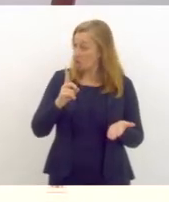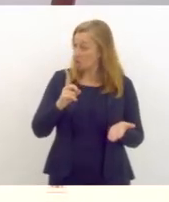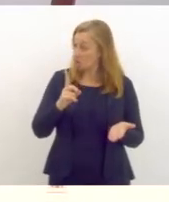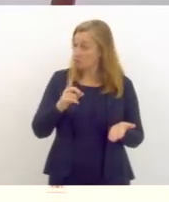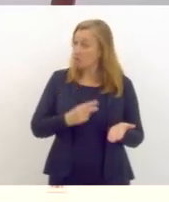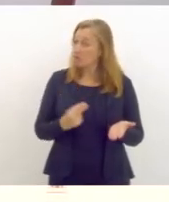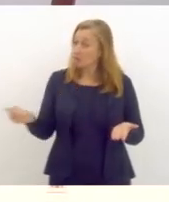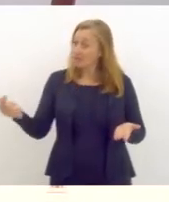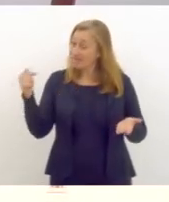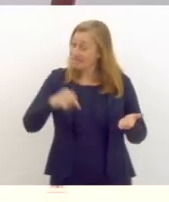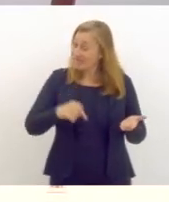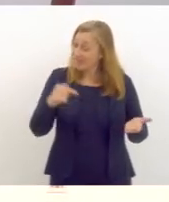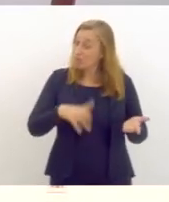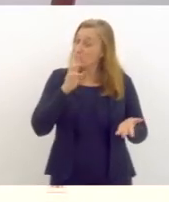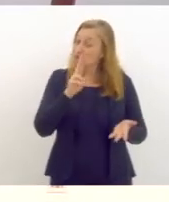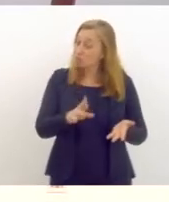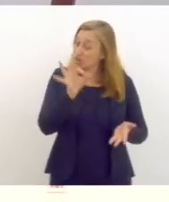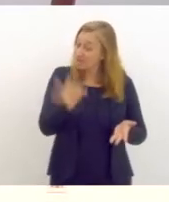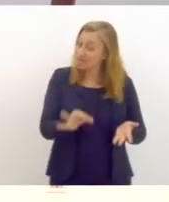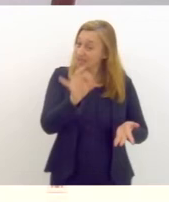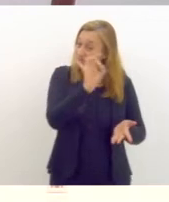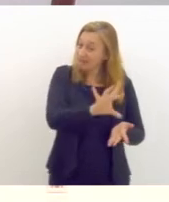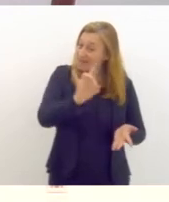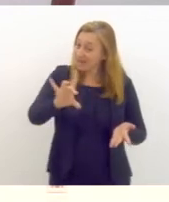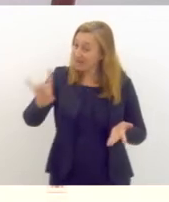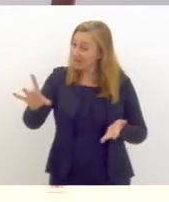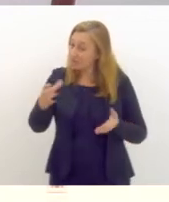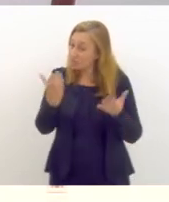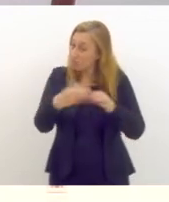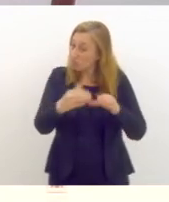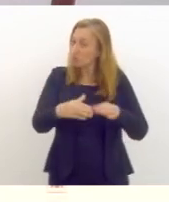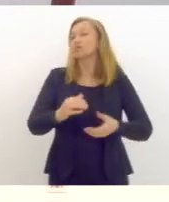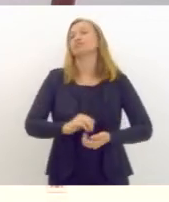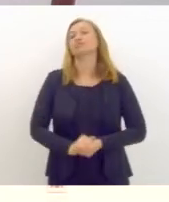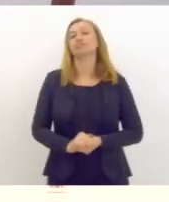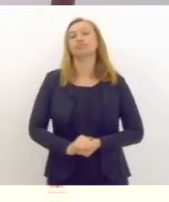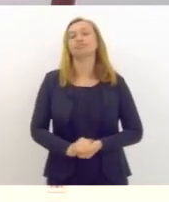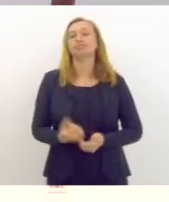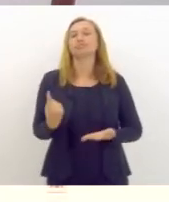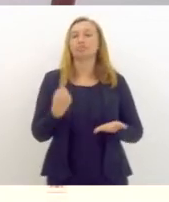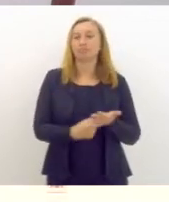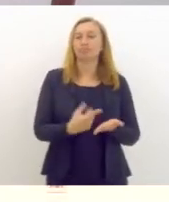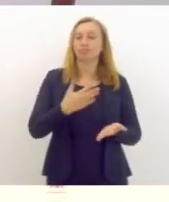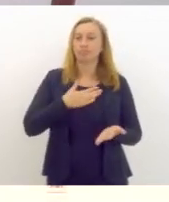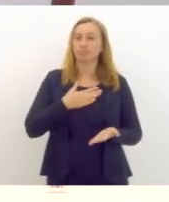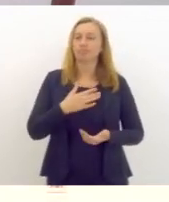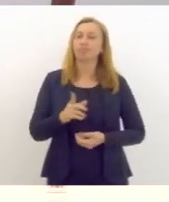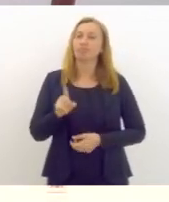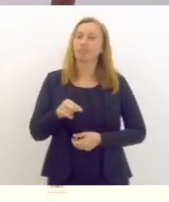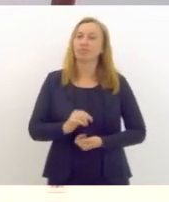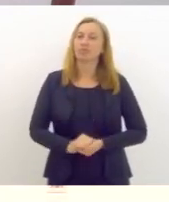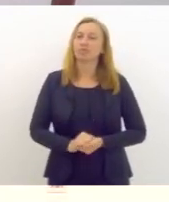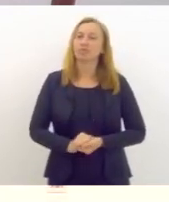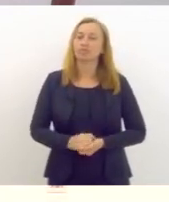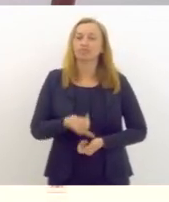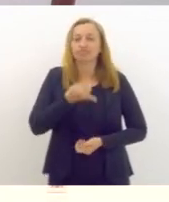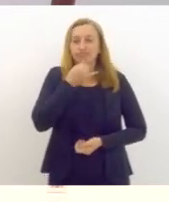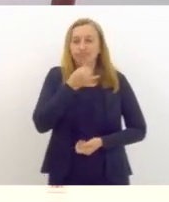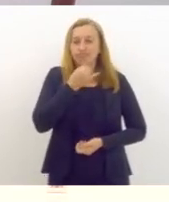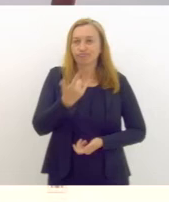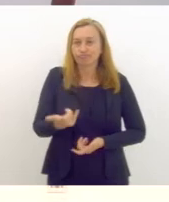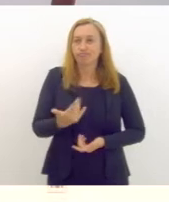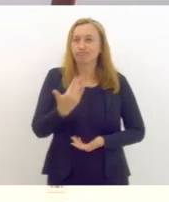uma resposta concreta para cada concurso nada de resposta evasiva então o compromisso que eu reafirma aqui com vocês é esse lamento